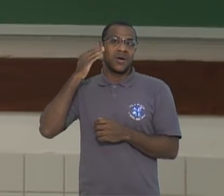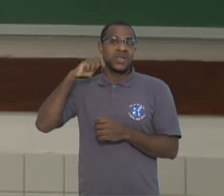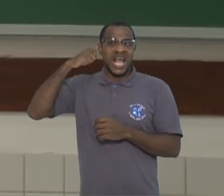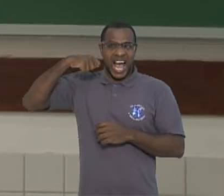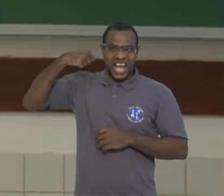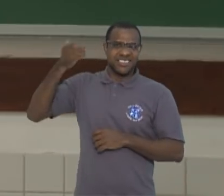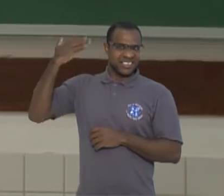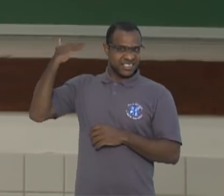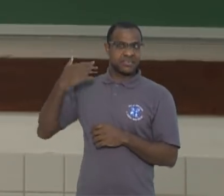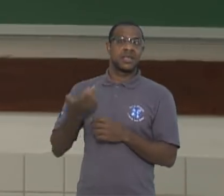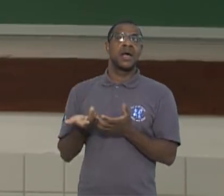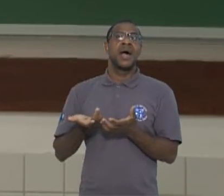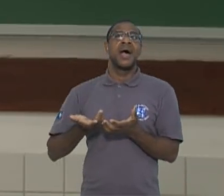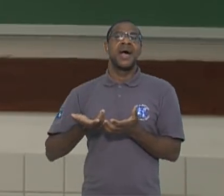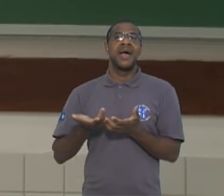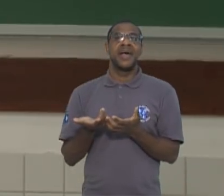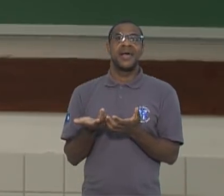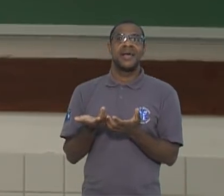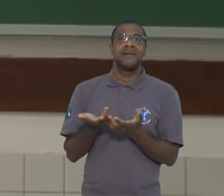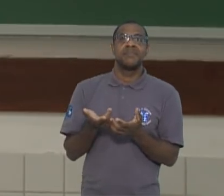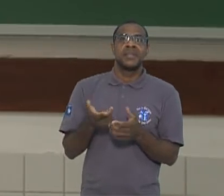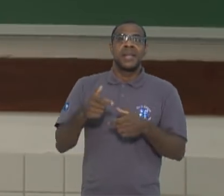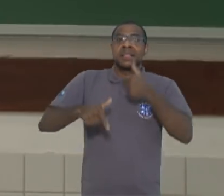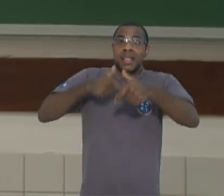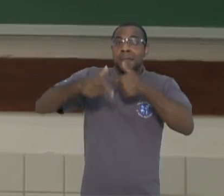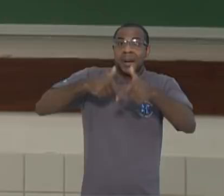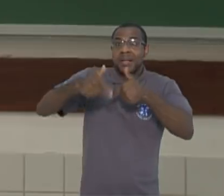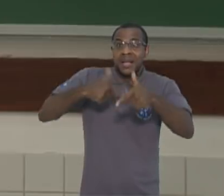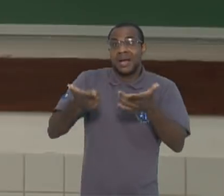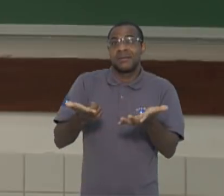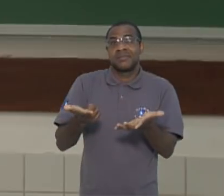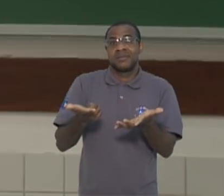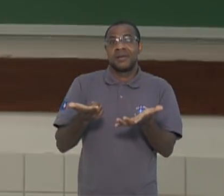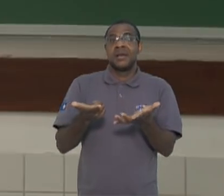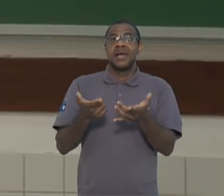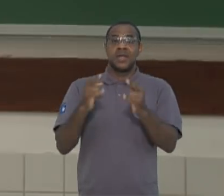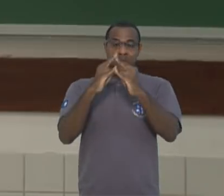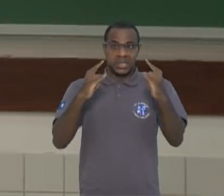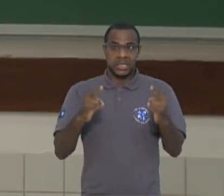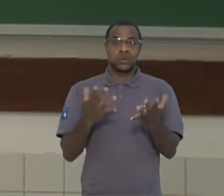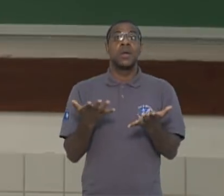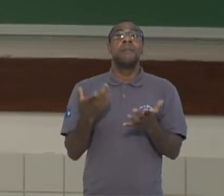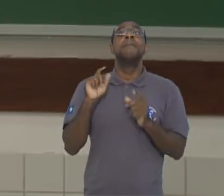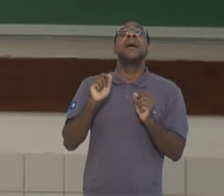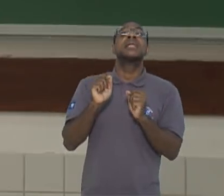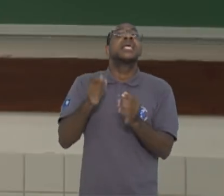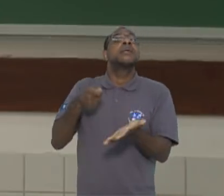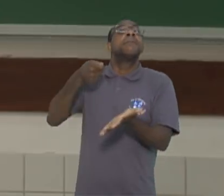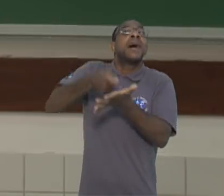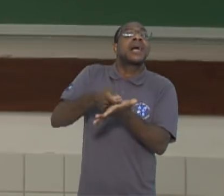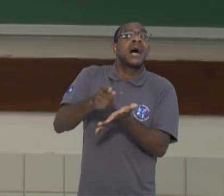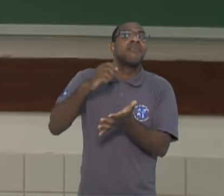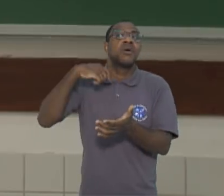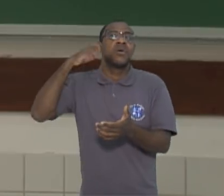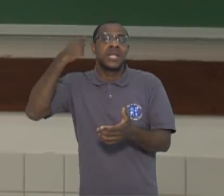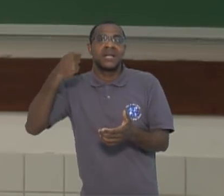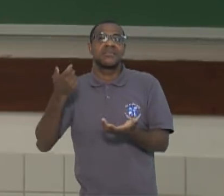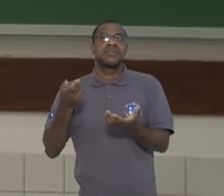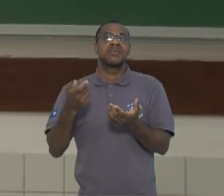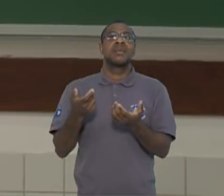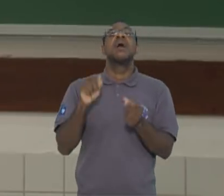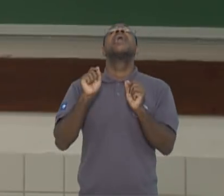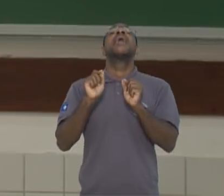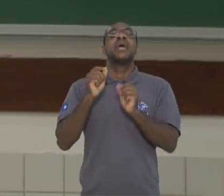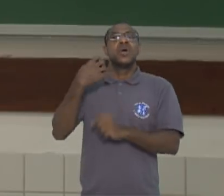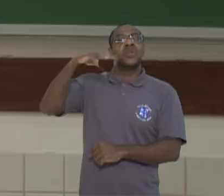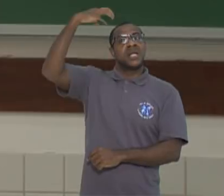mecenas? Eram como se fossem patrocinadores, né? Então, reis, enfim, figuras importantes da época, né? Que tinham poder